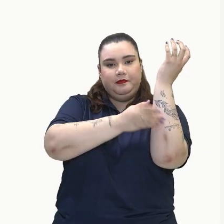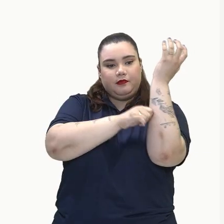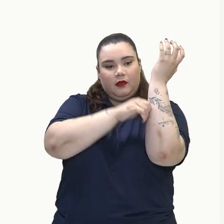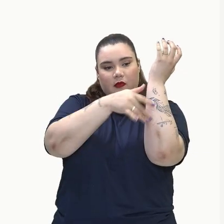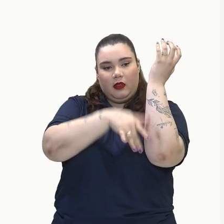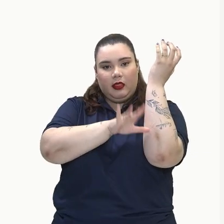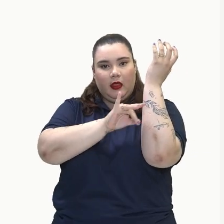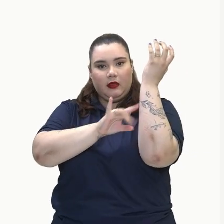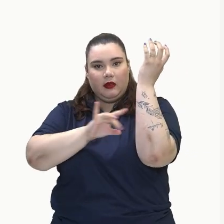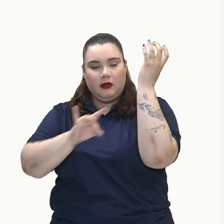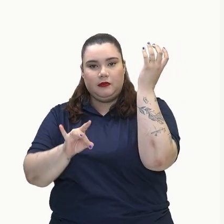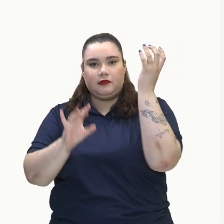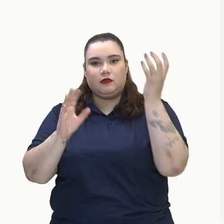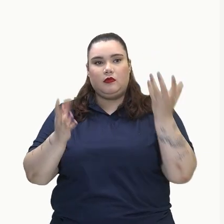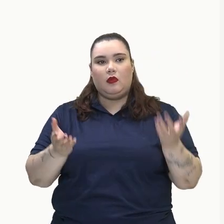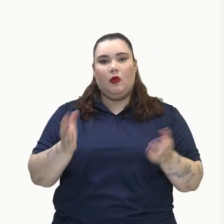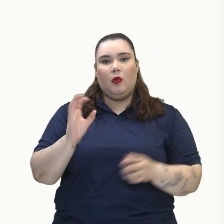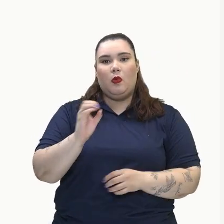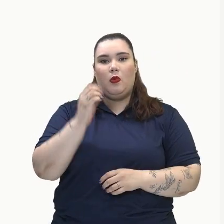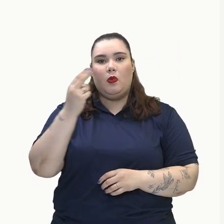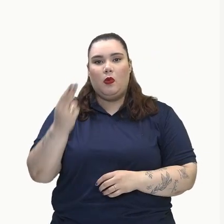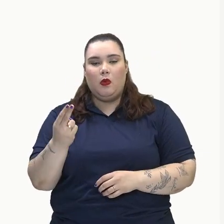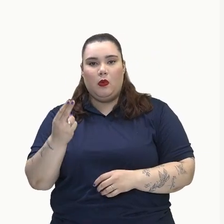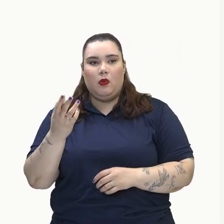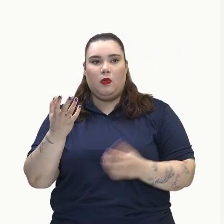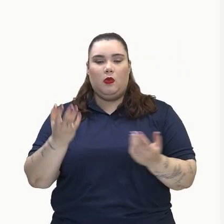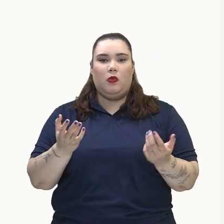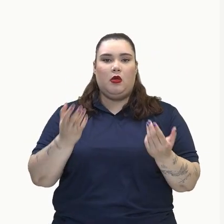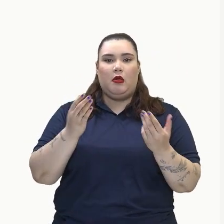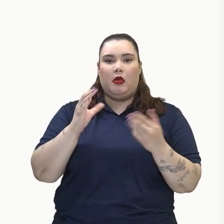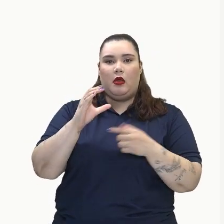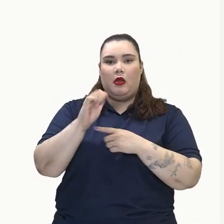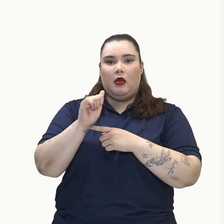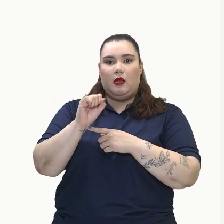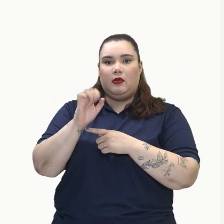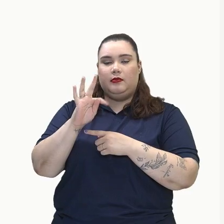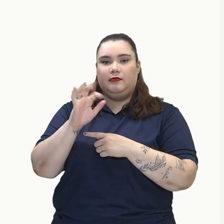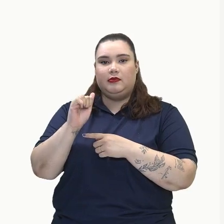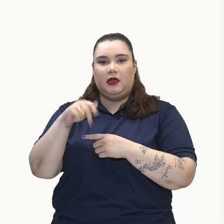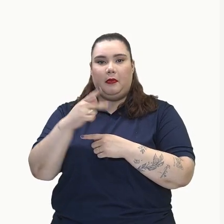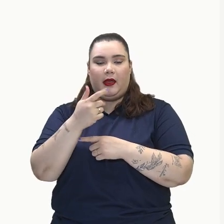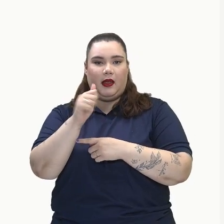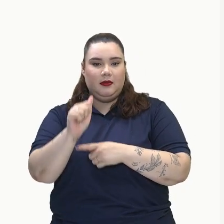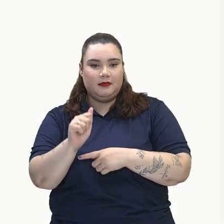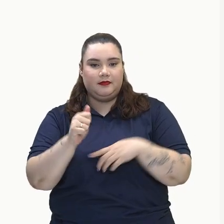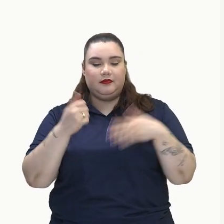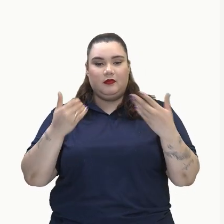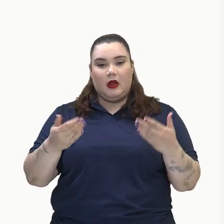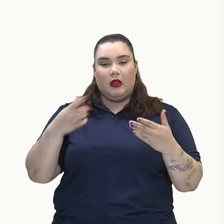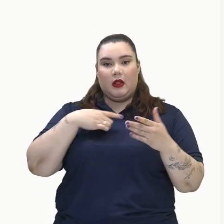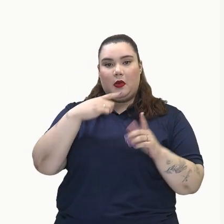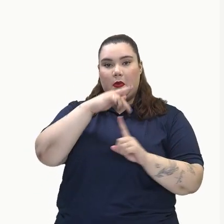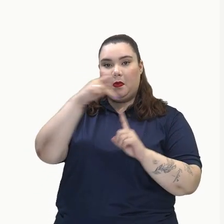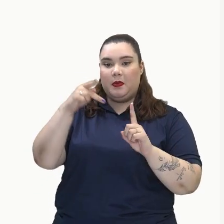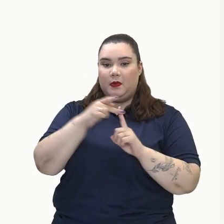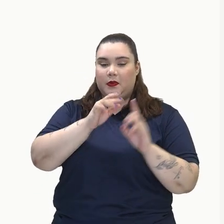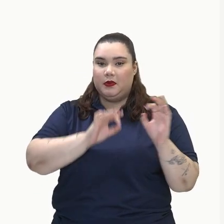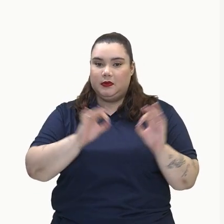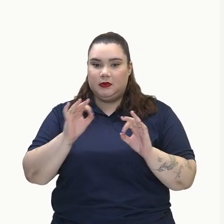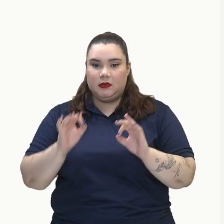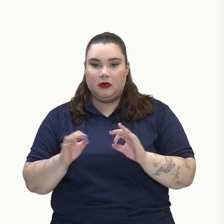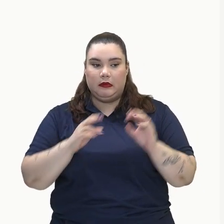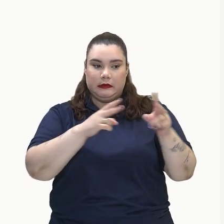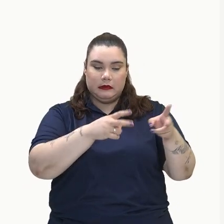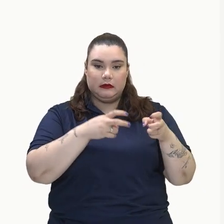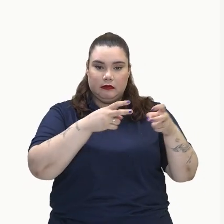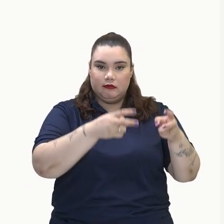coleta da castanha? O que ali é desenvolvido que pode ter um plano de manejo aonde a